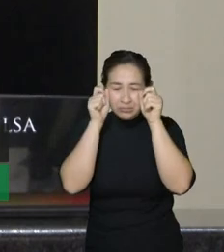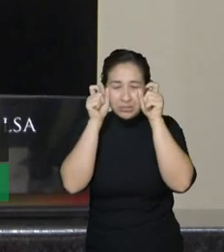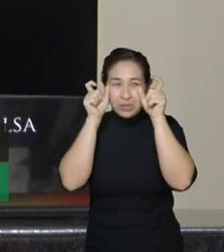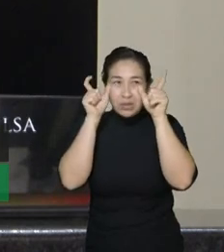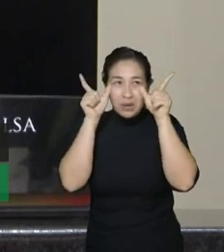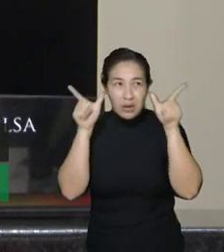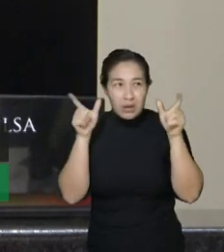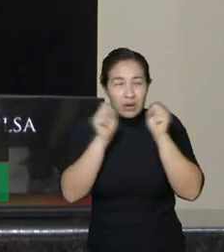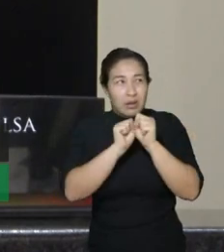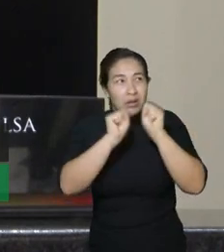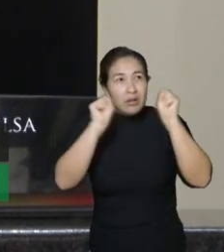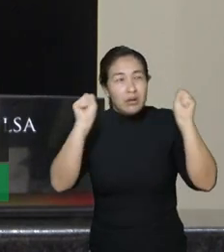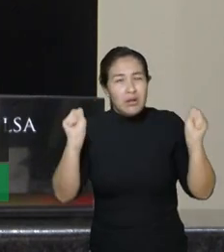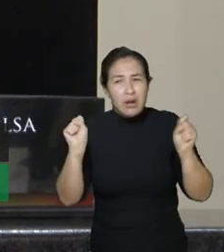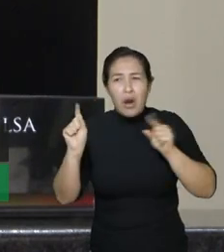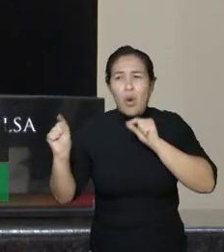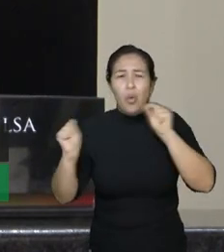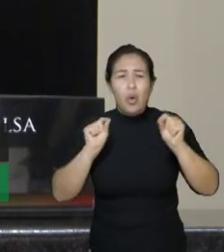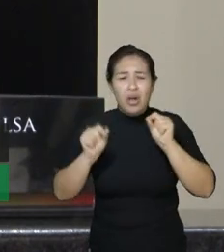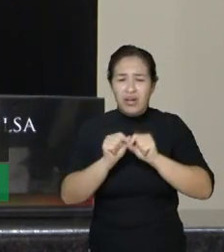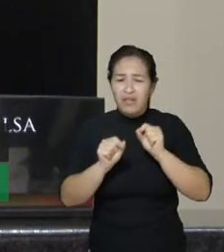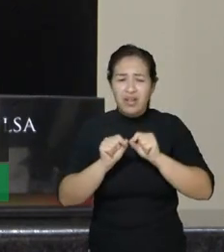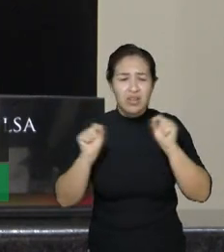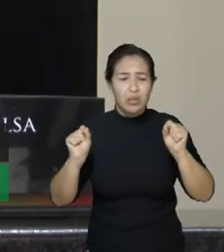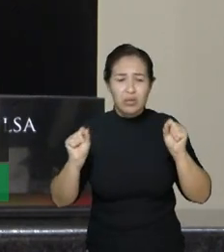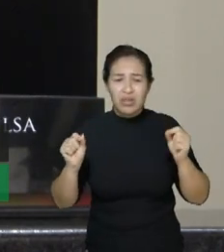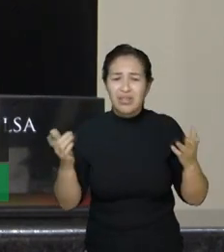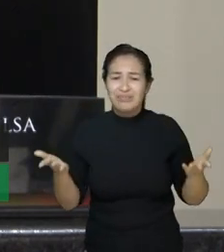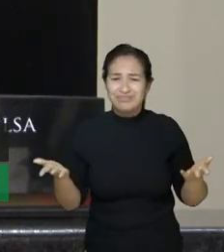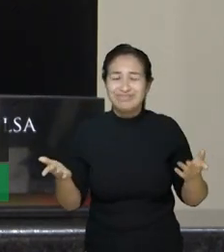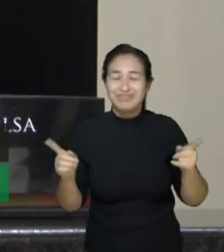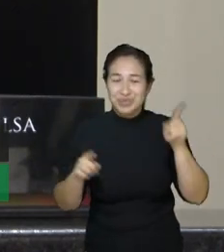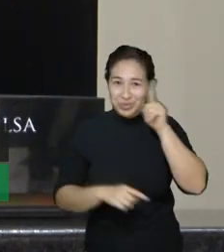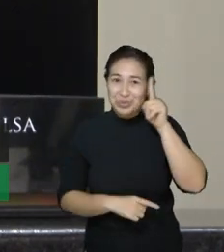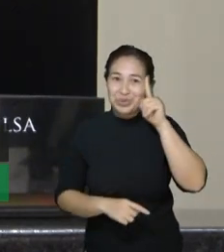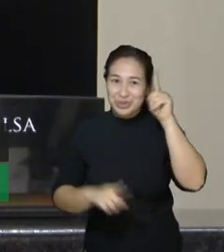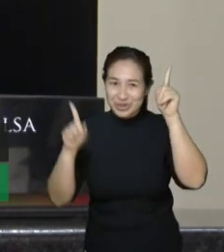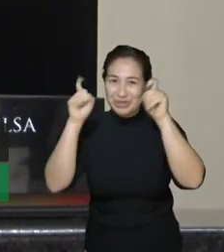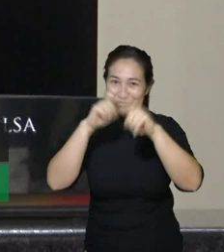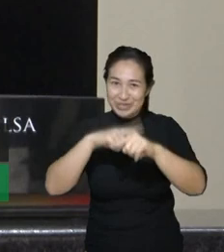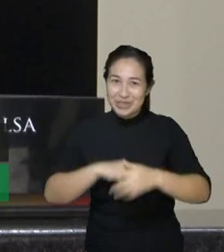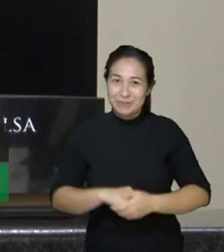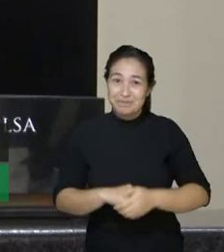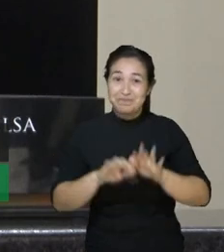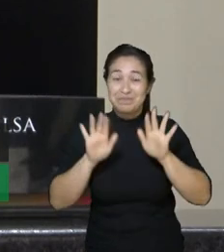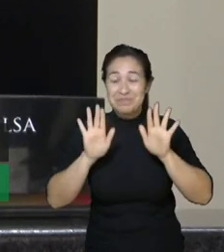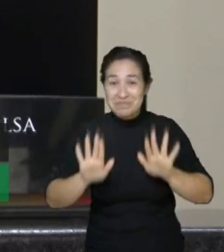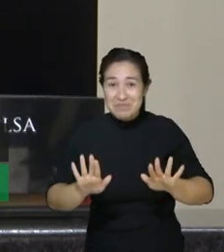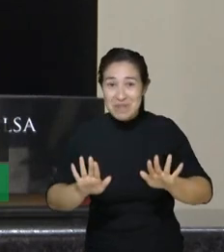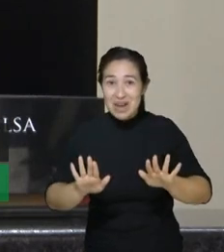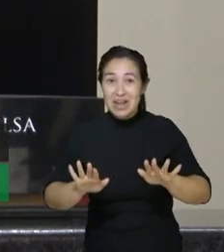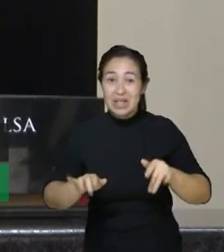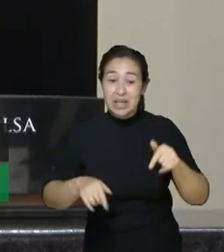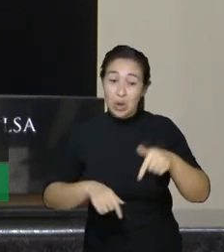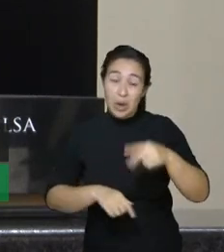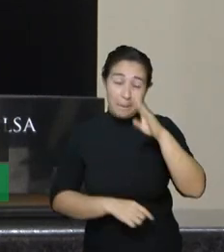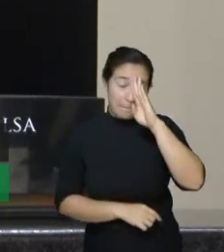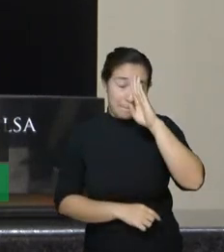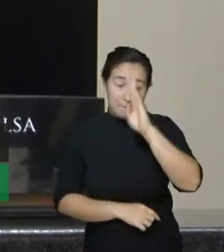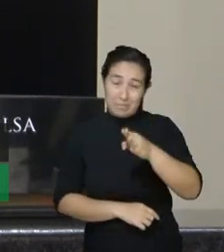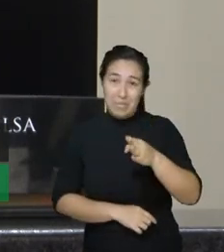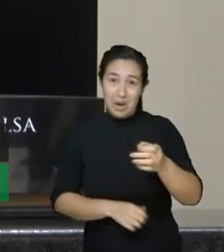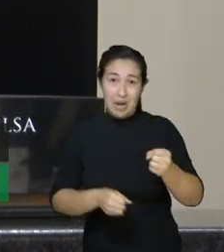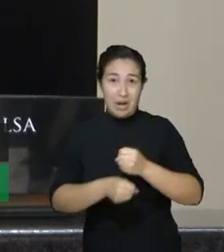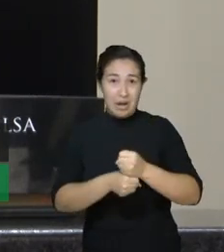que era o compromisso. Mas procurei aqui, principalmente neste ano,